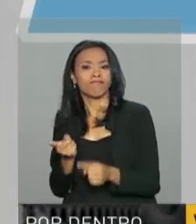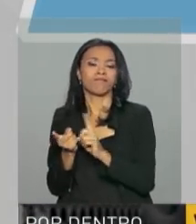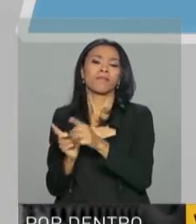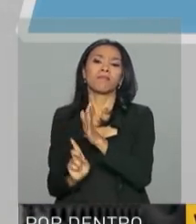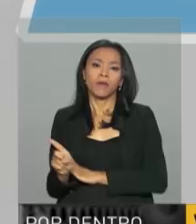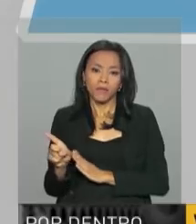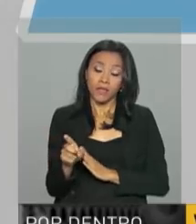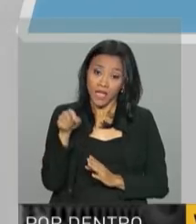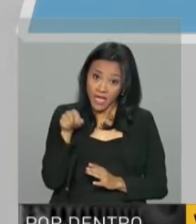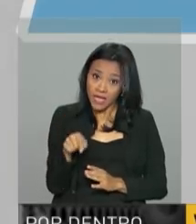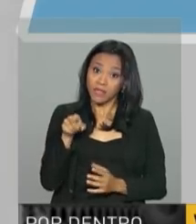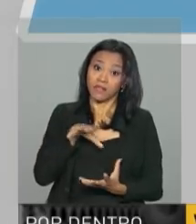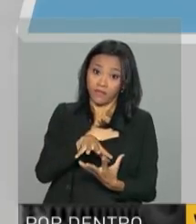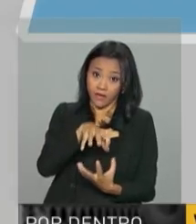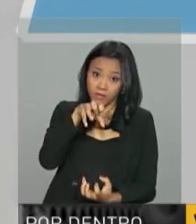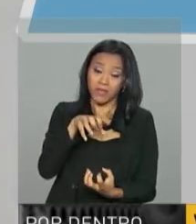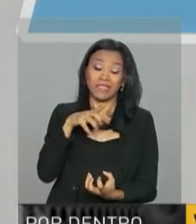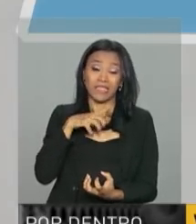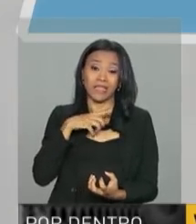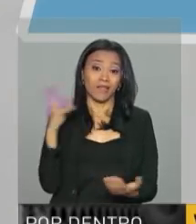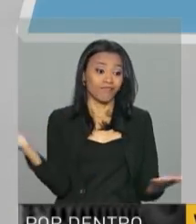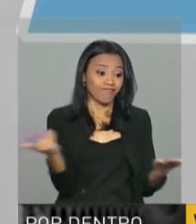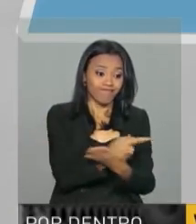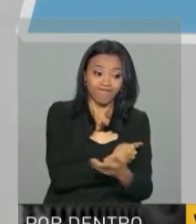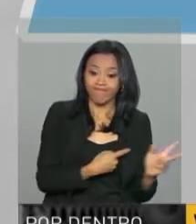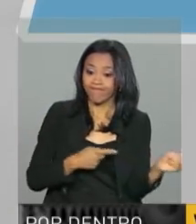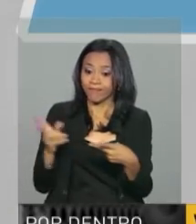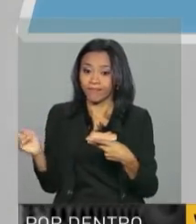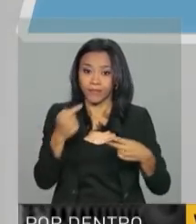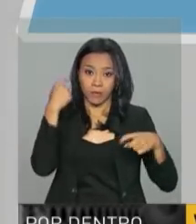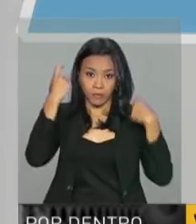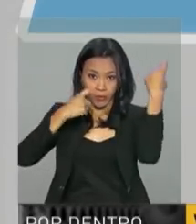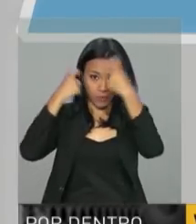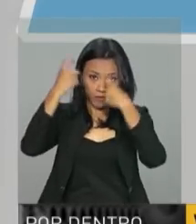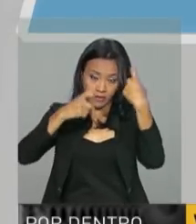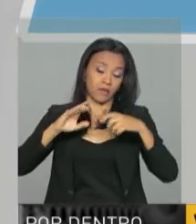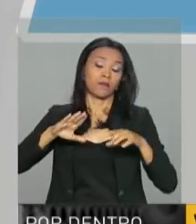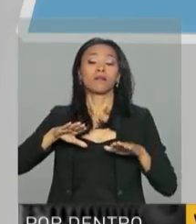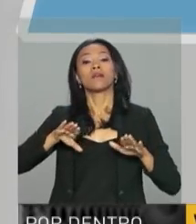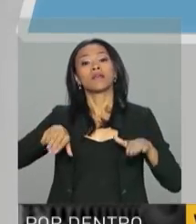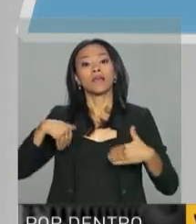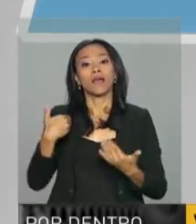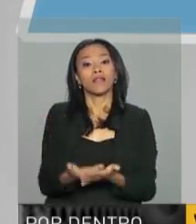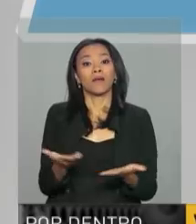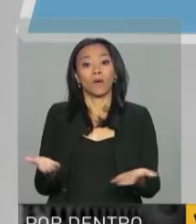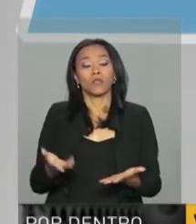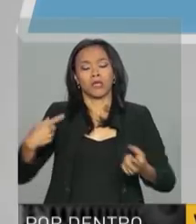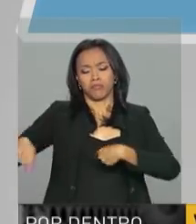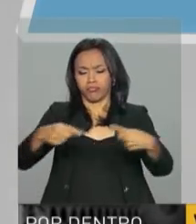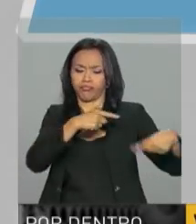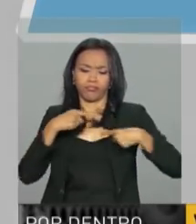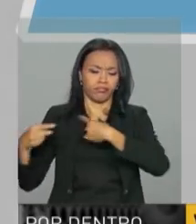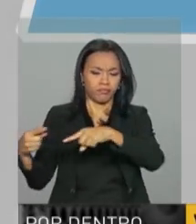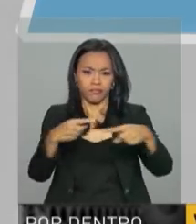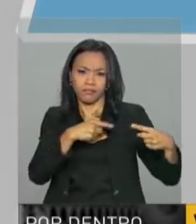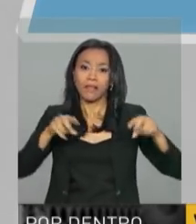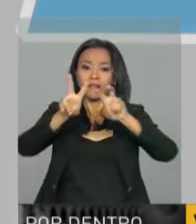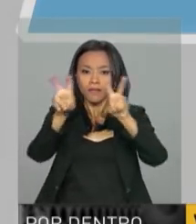tem produzido preocupações que na realidade ainda se mantêm alheias nos grandes debates sobre a Previdência